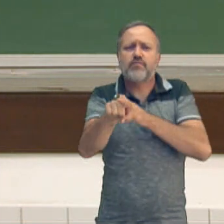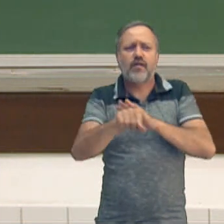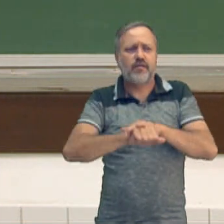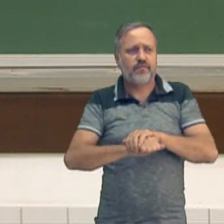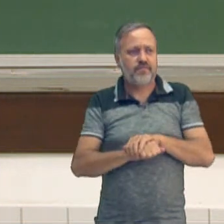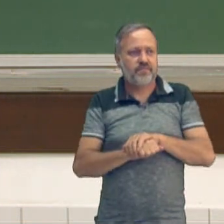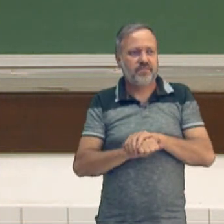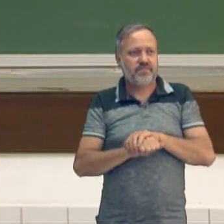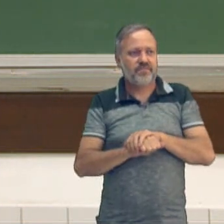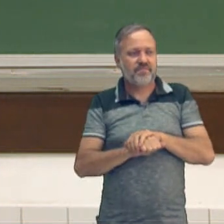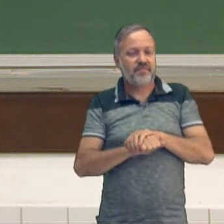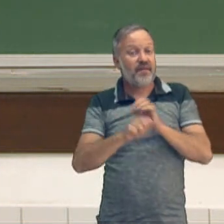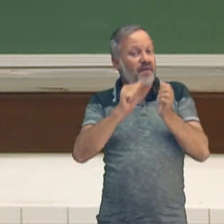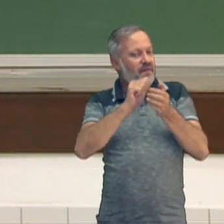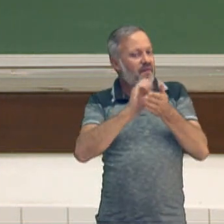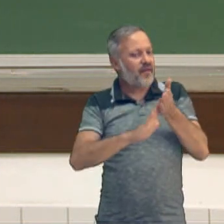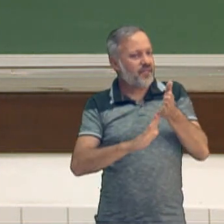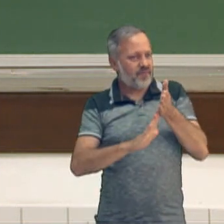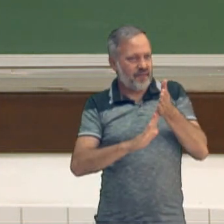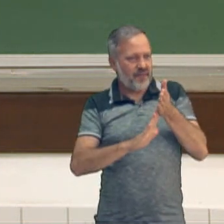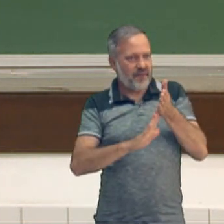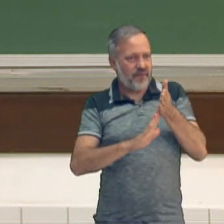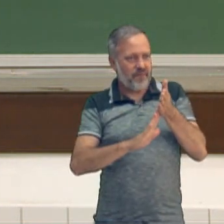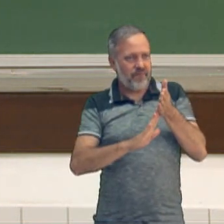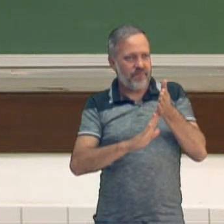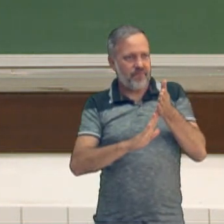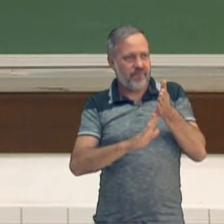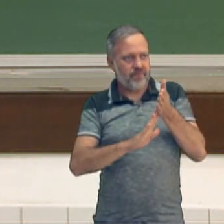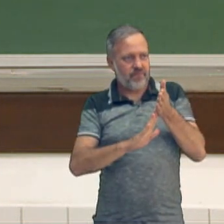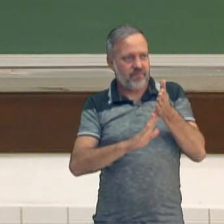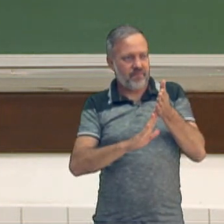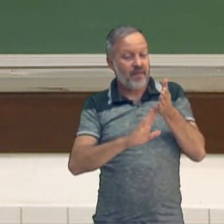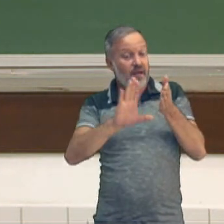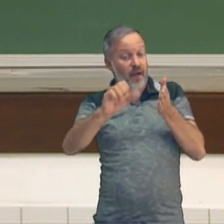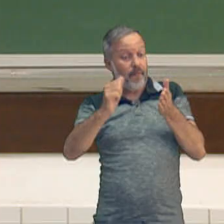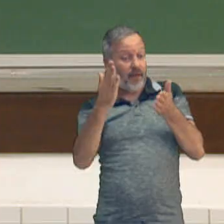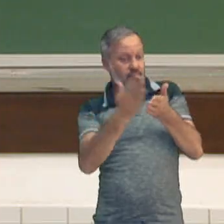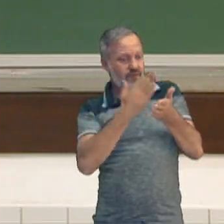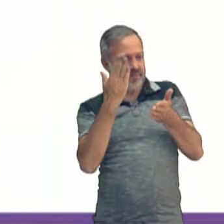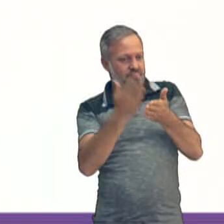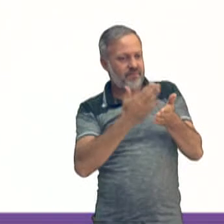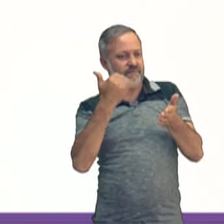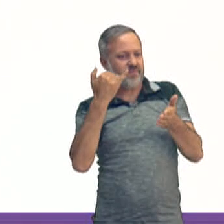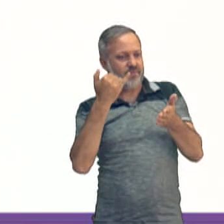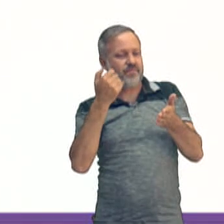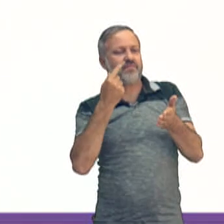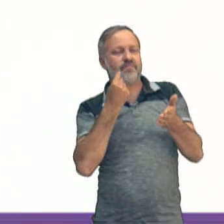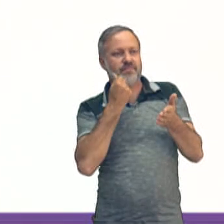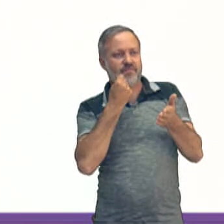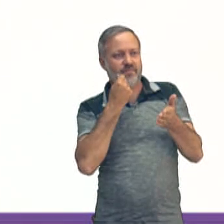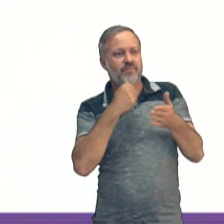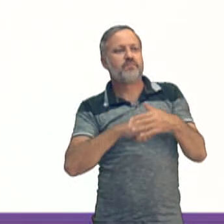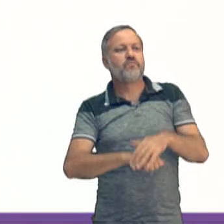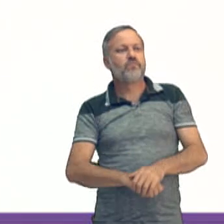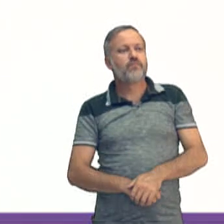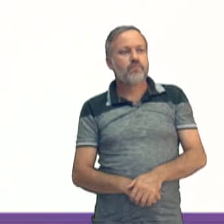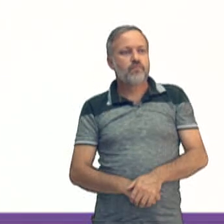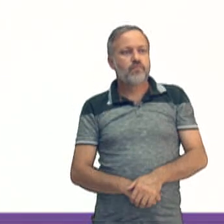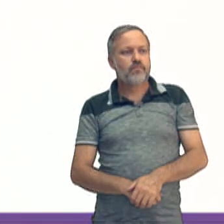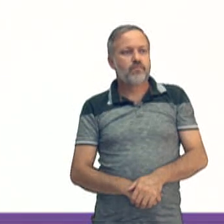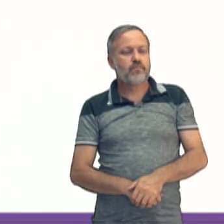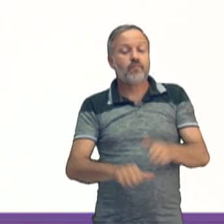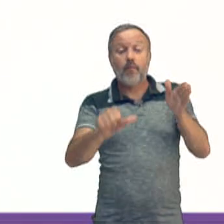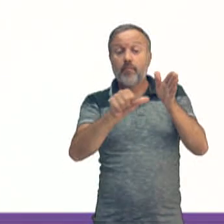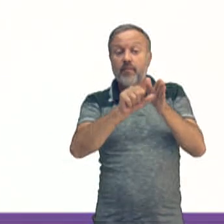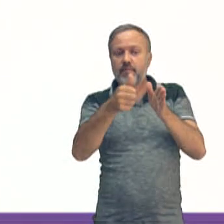e fazer uma atividade para ver o que vocês aprenderam. Pegue seu caderno, sua caneta. Quiz! O quiz